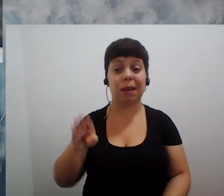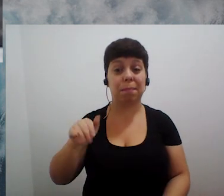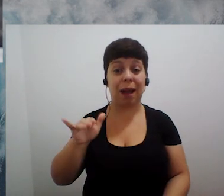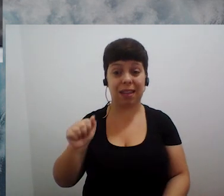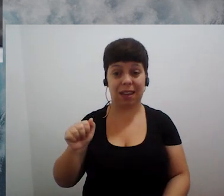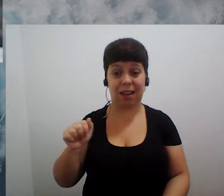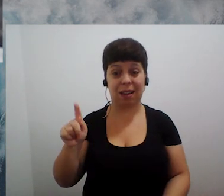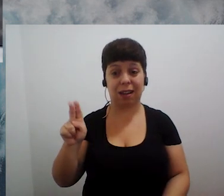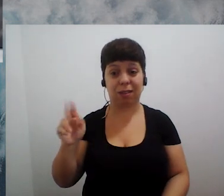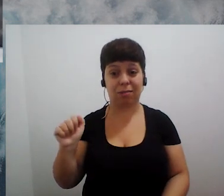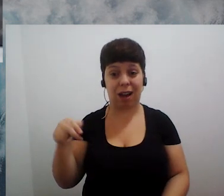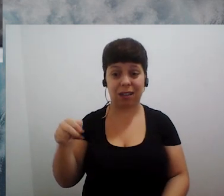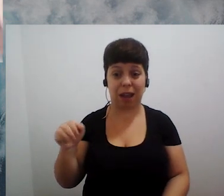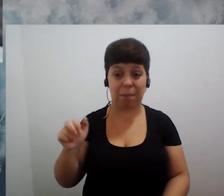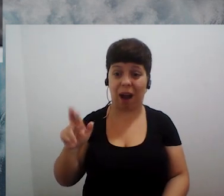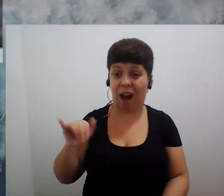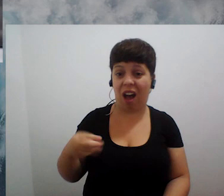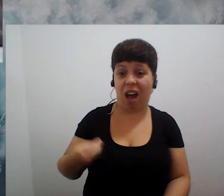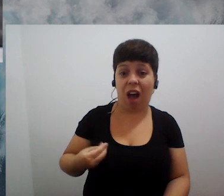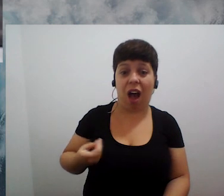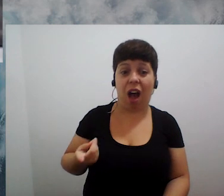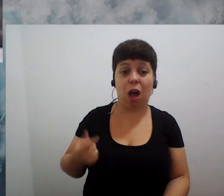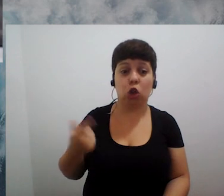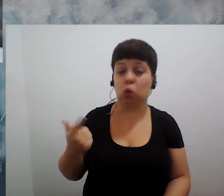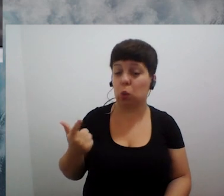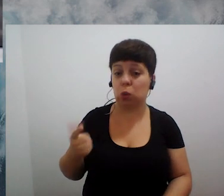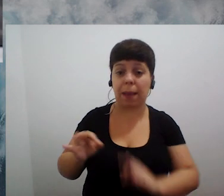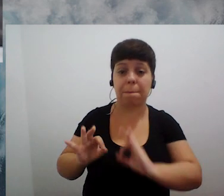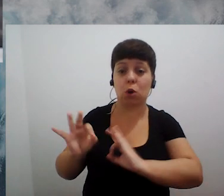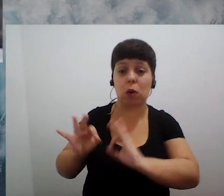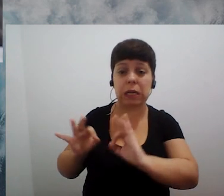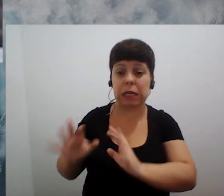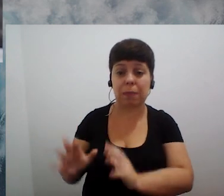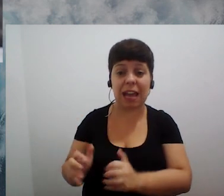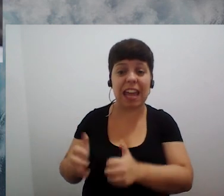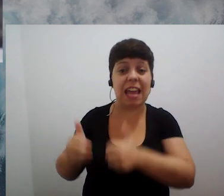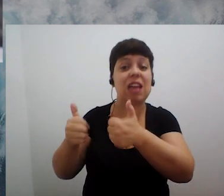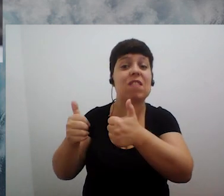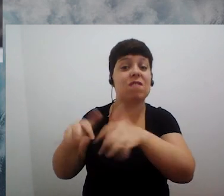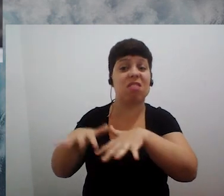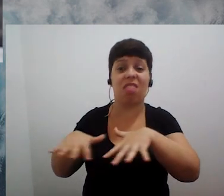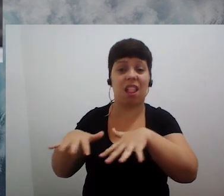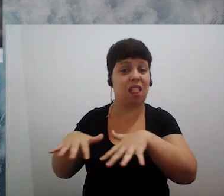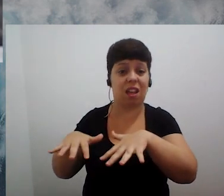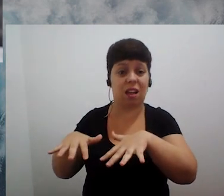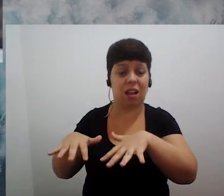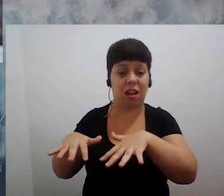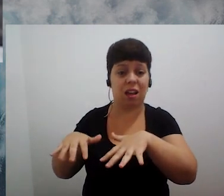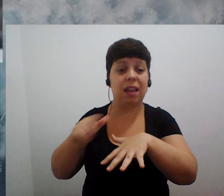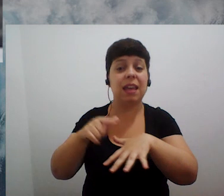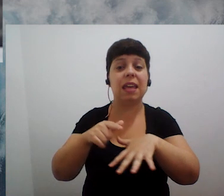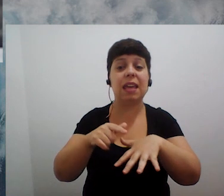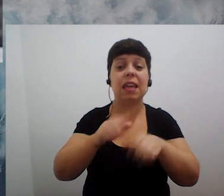a Baía de Guanabara, ela basicamente está ali só existindo, né? Não tem muitos programas para revitalização daquela área